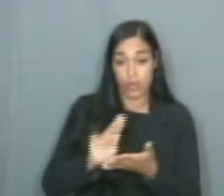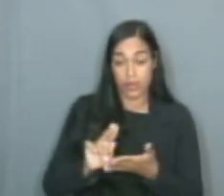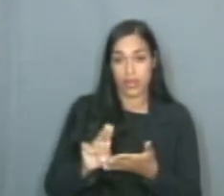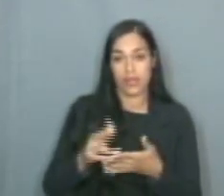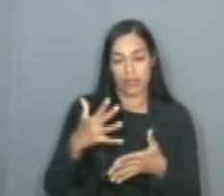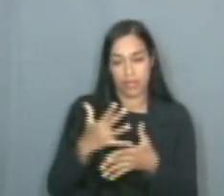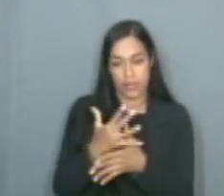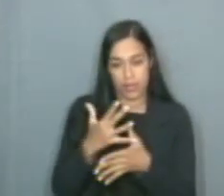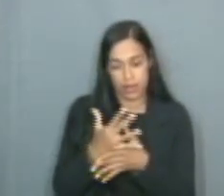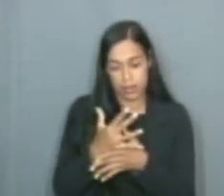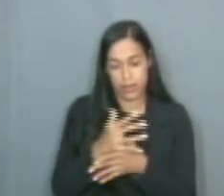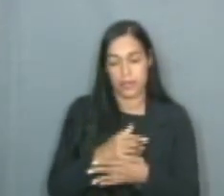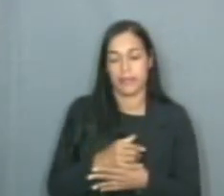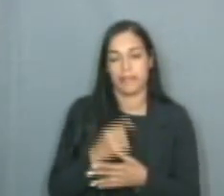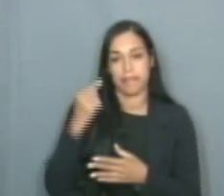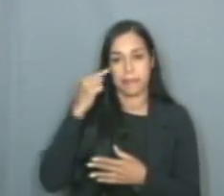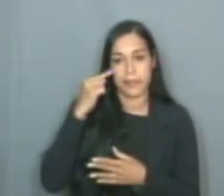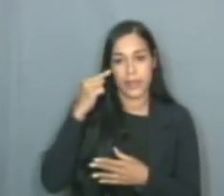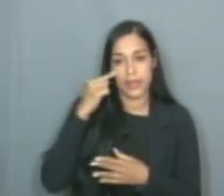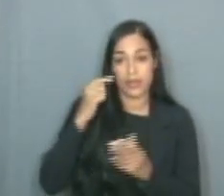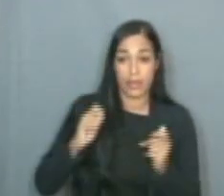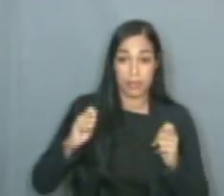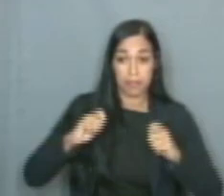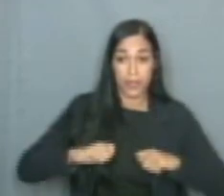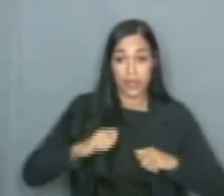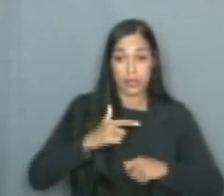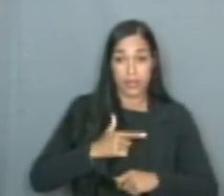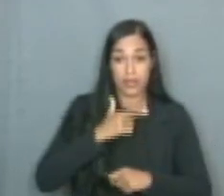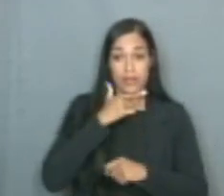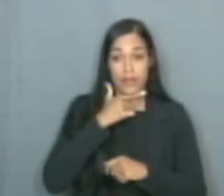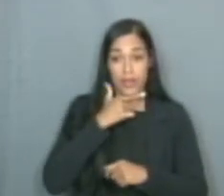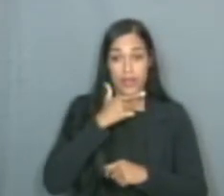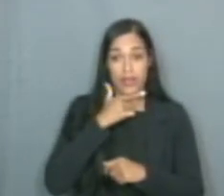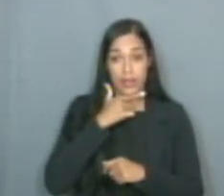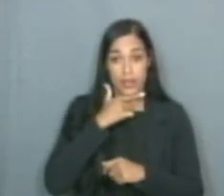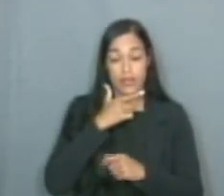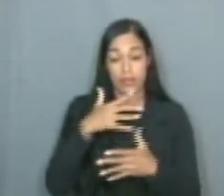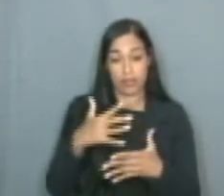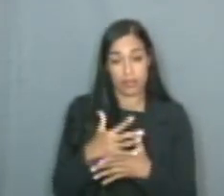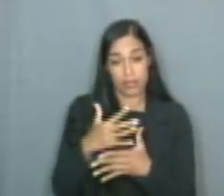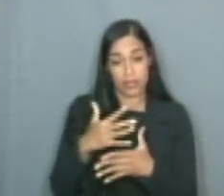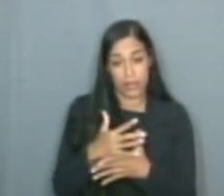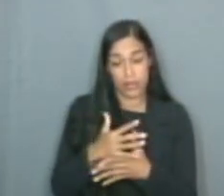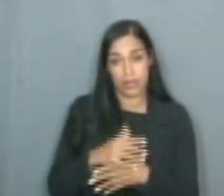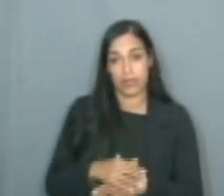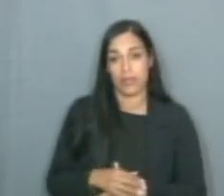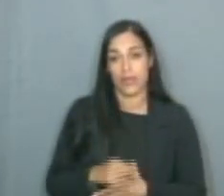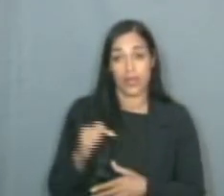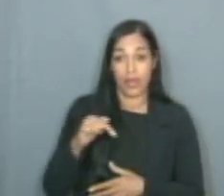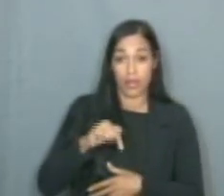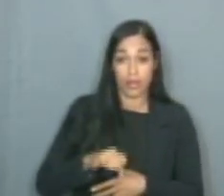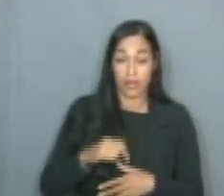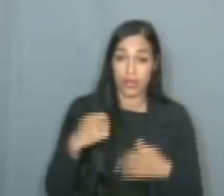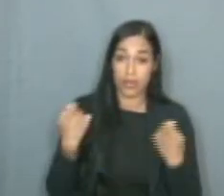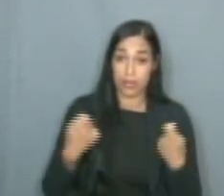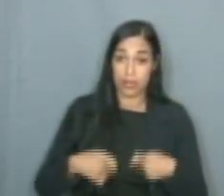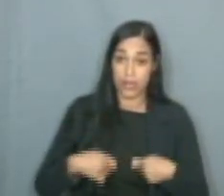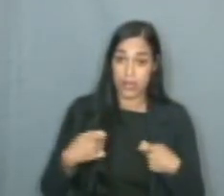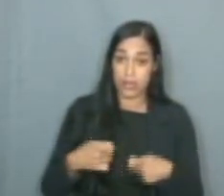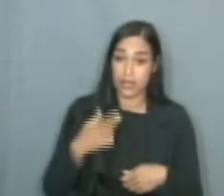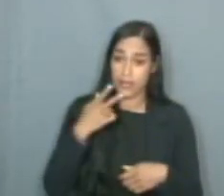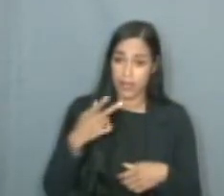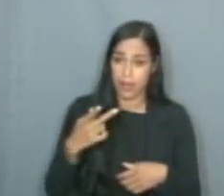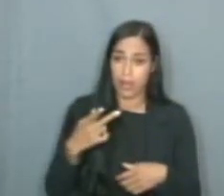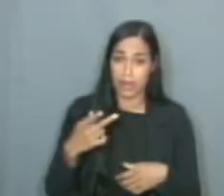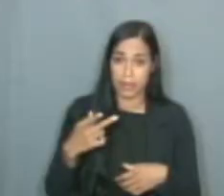município, pensa em possibilitar vagas para os seus munícipes. Então, aqui a gente precisa dizer que